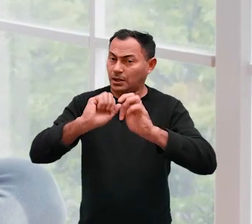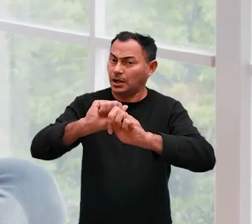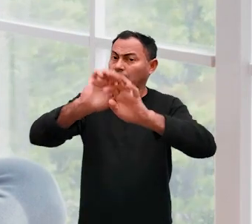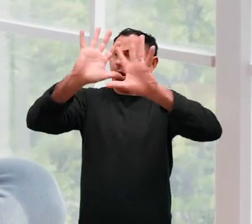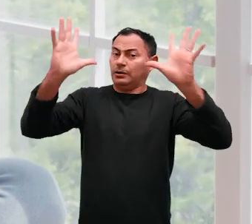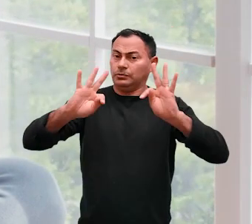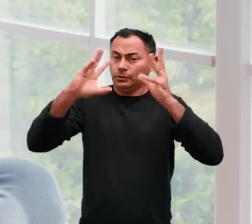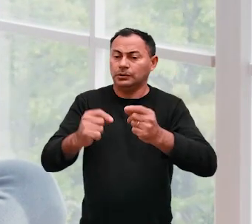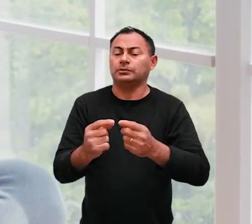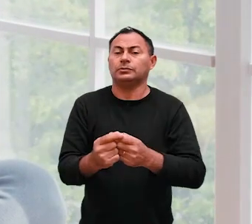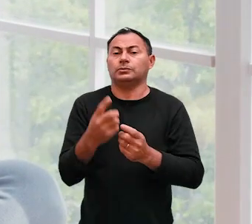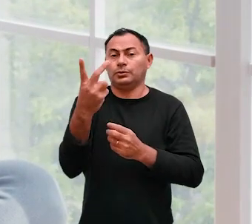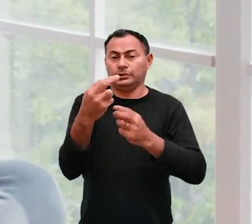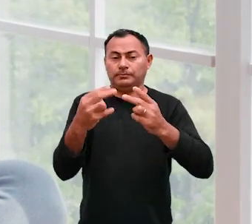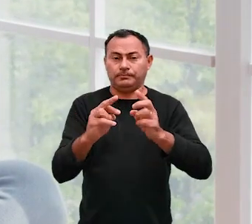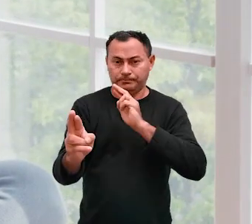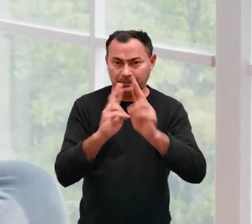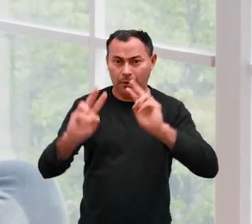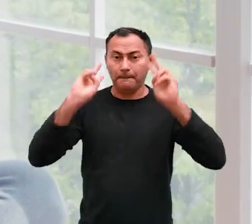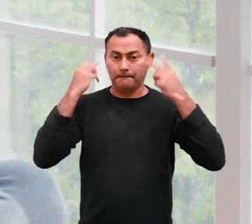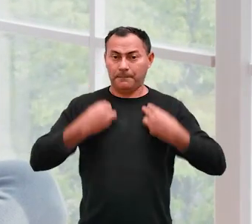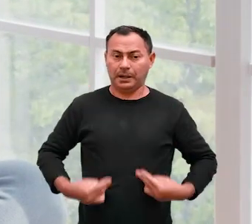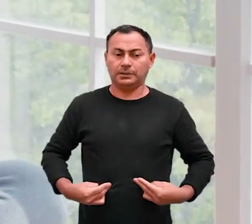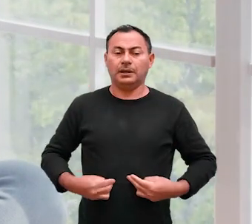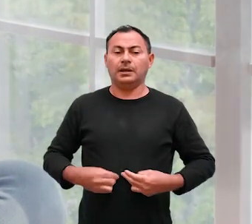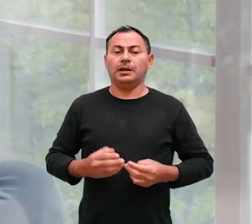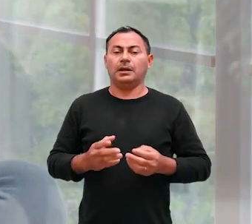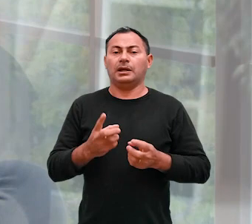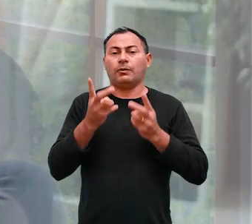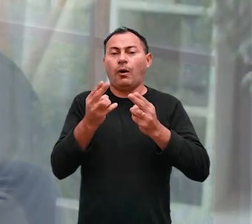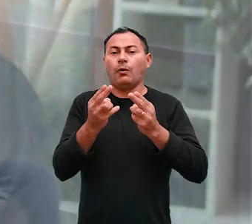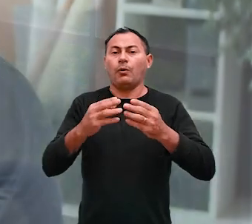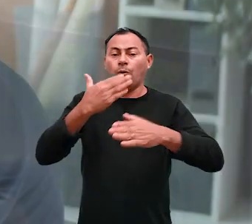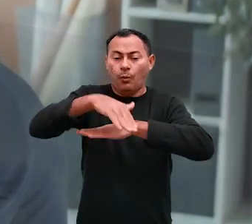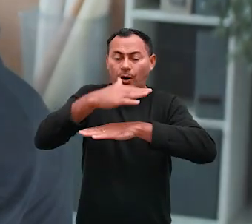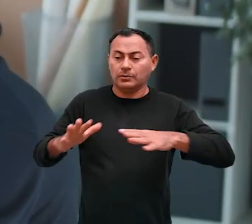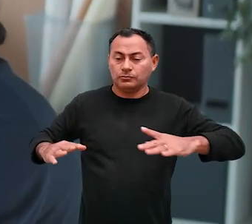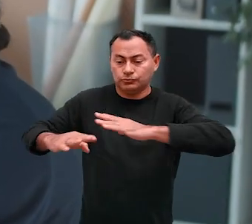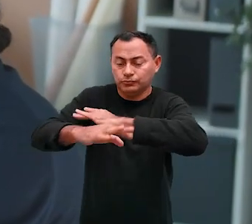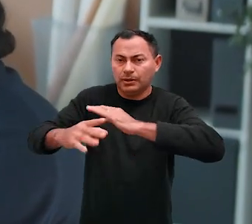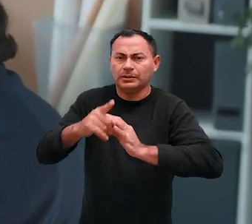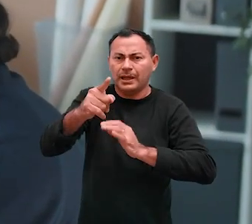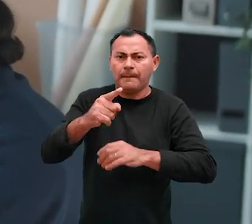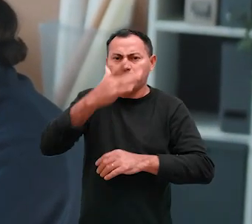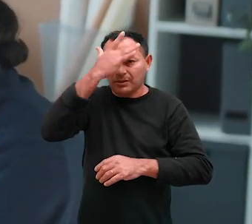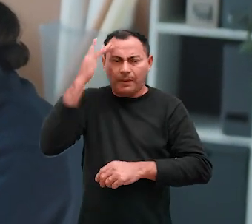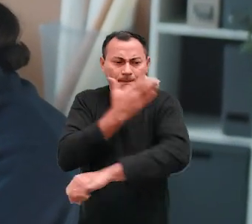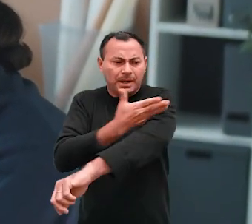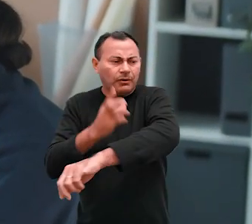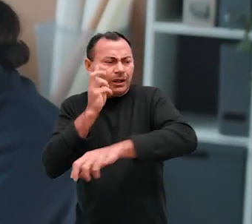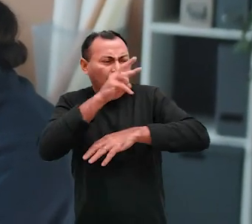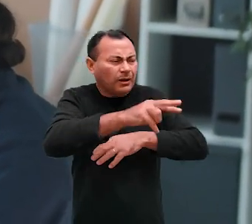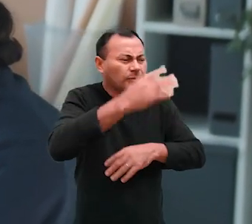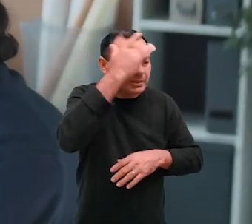funciona como uma rua de duas mãos. Os relacionamentos humanos são uma rua de duas mãos. Se você é branco e olha lá embaixo e vê um